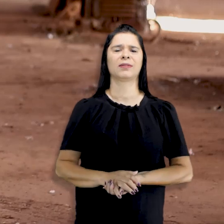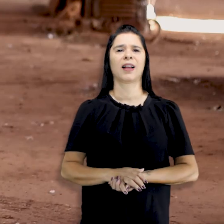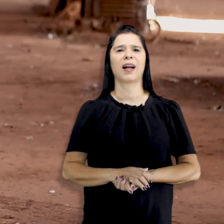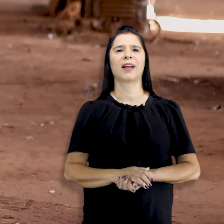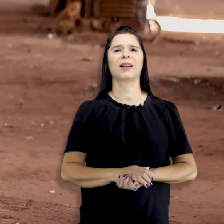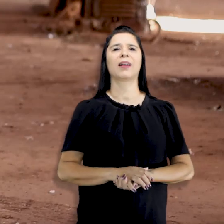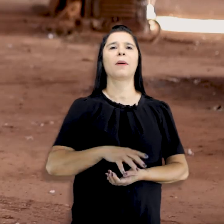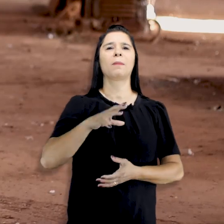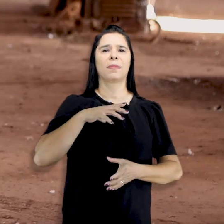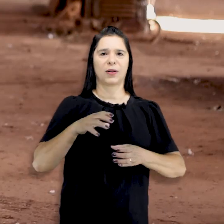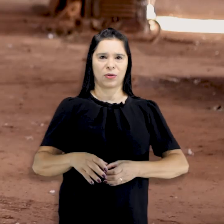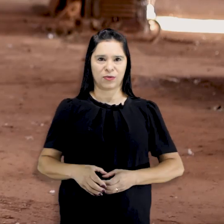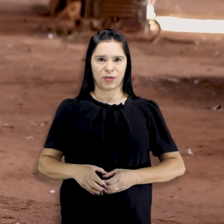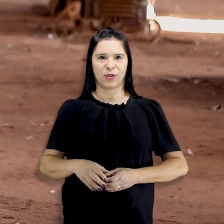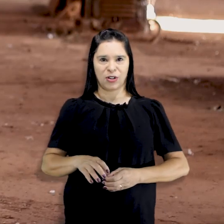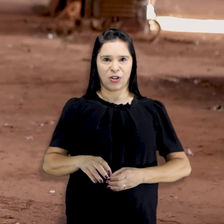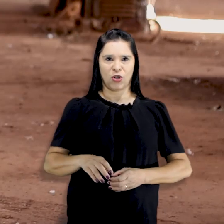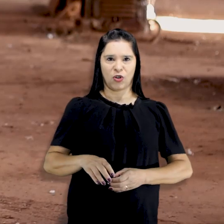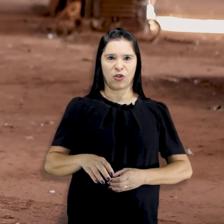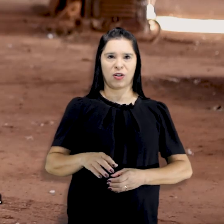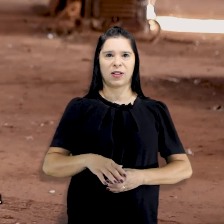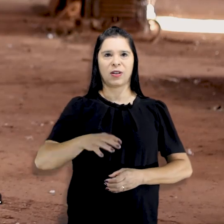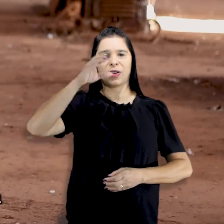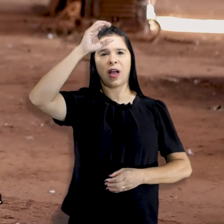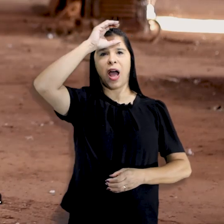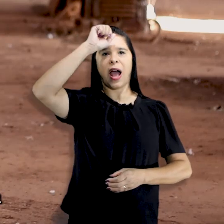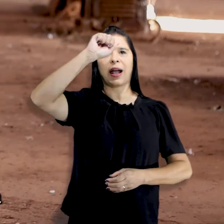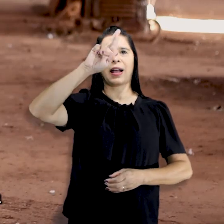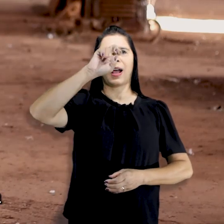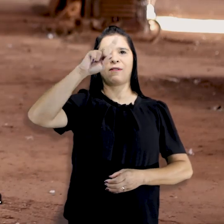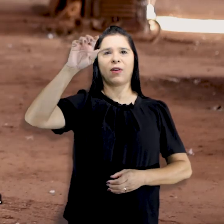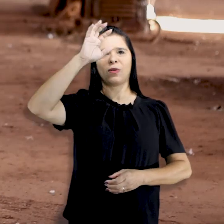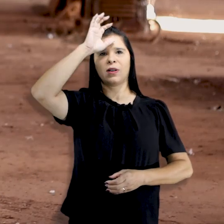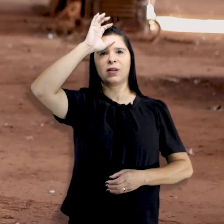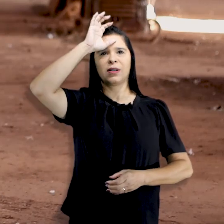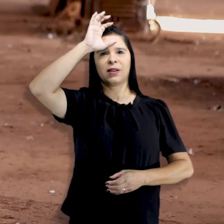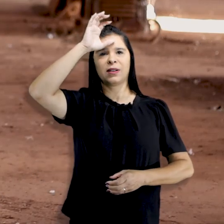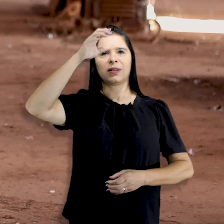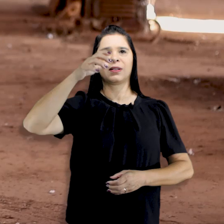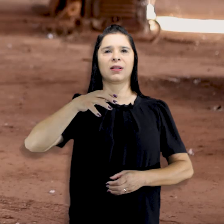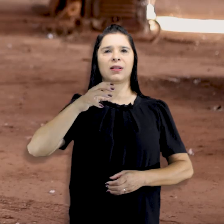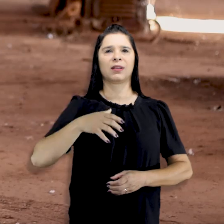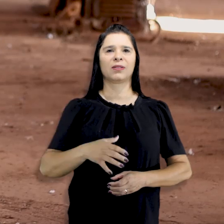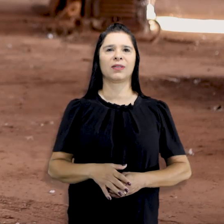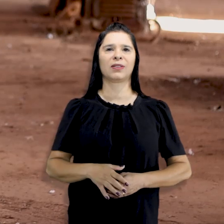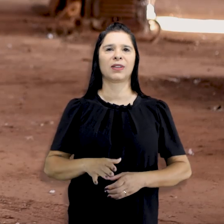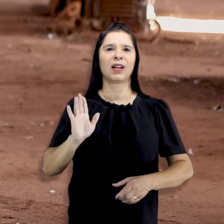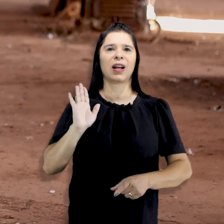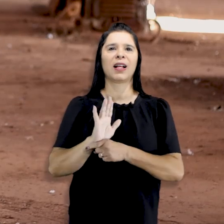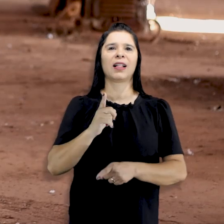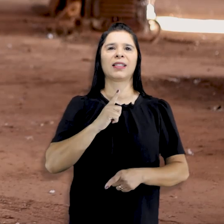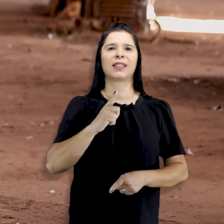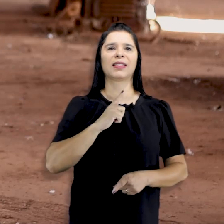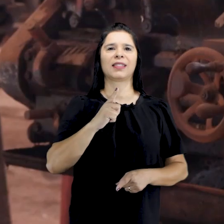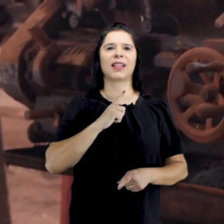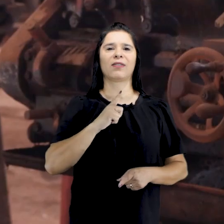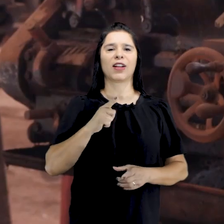Pegou e pôs o funil assim, né? Pôs no cavalo lá dentro, eu ajudando o Teixeira, eu estava com um litro d'água